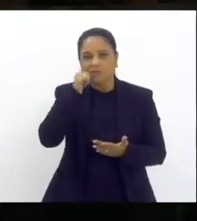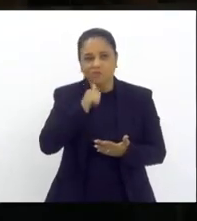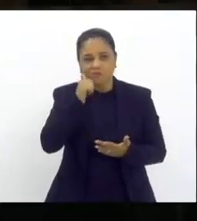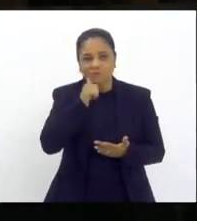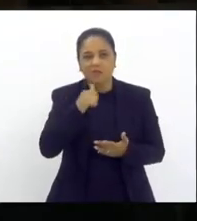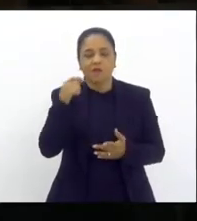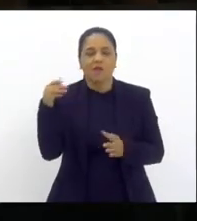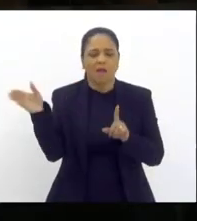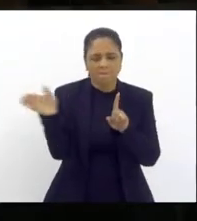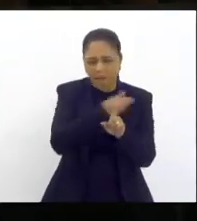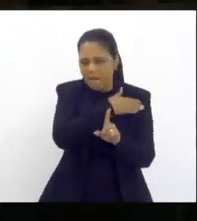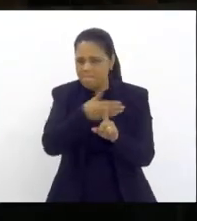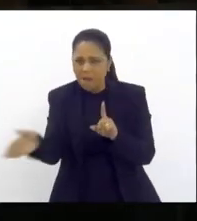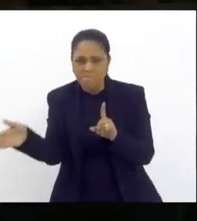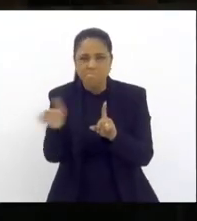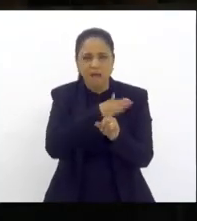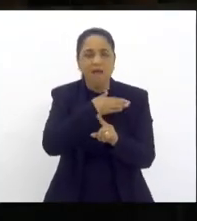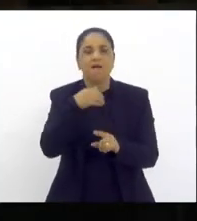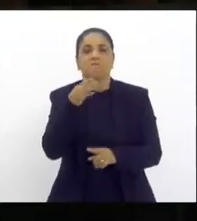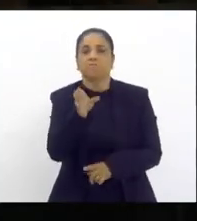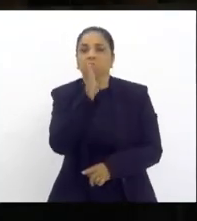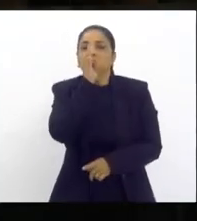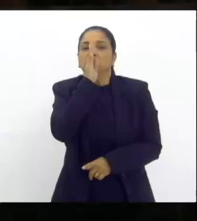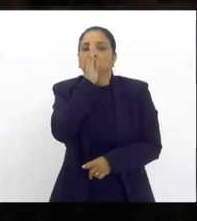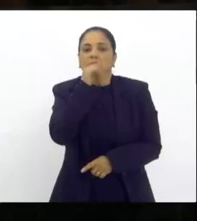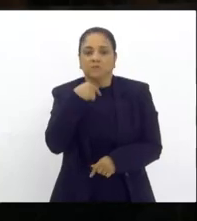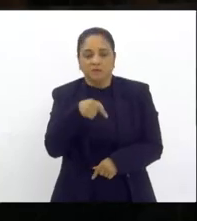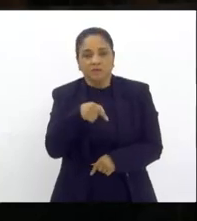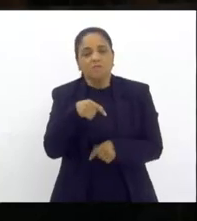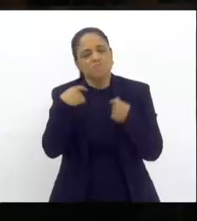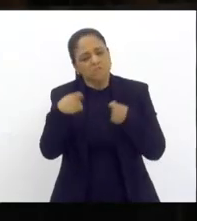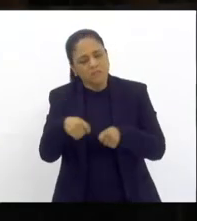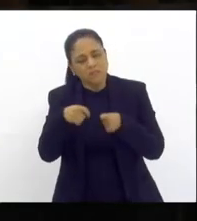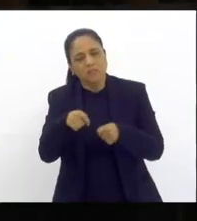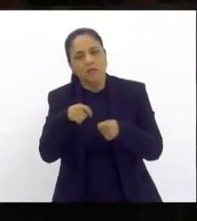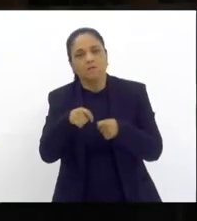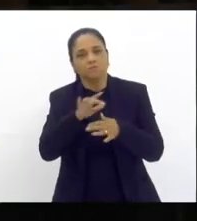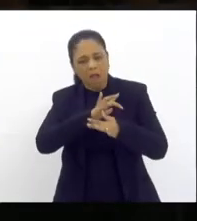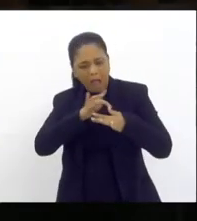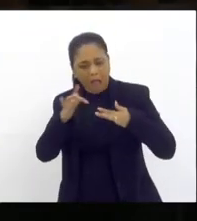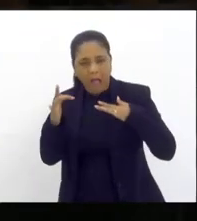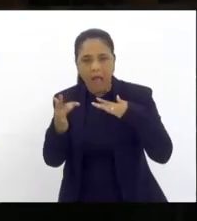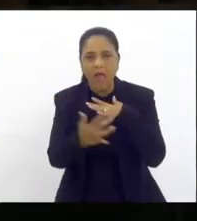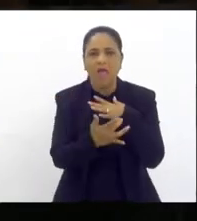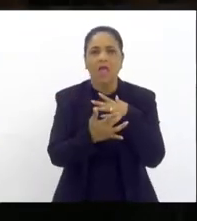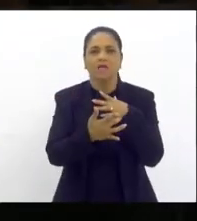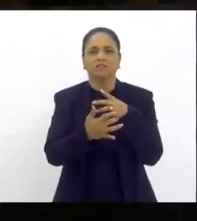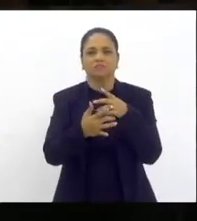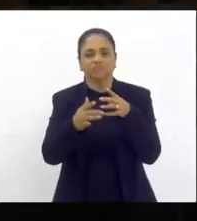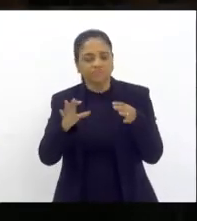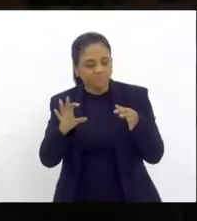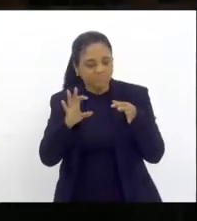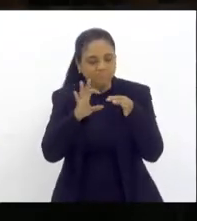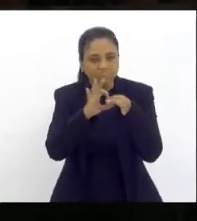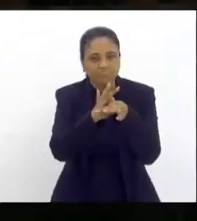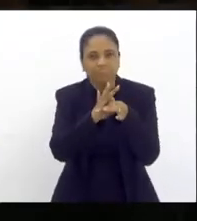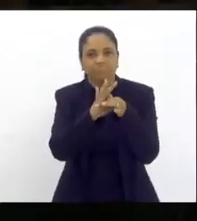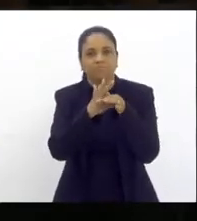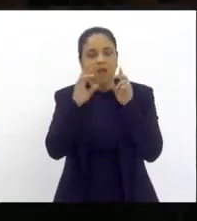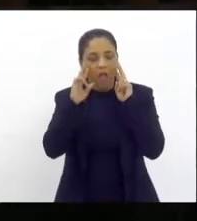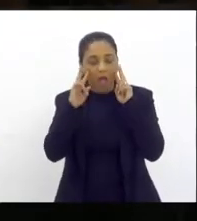isso que a gente precisa reunir uma rede de atenção a essas mulheres, não só para que ela não